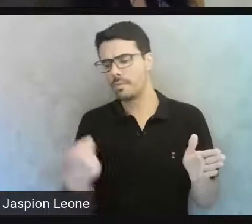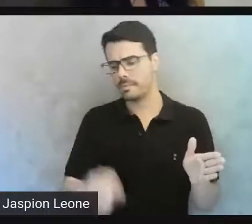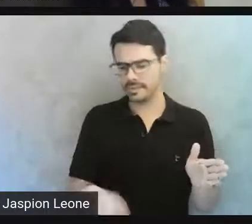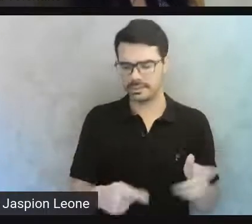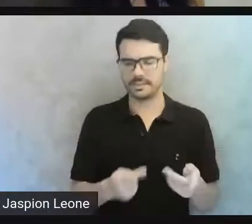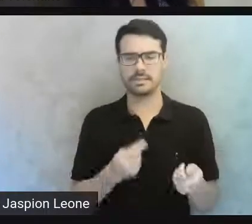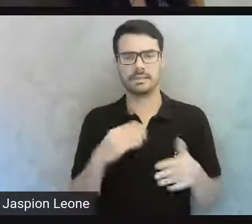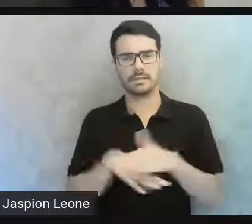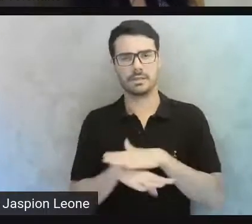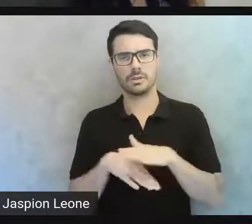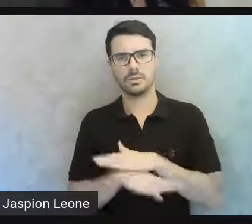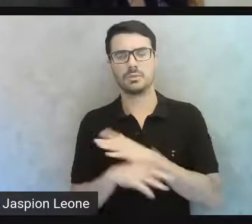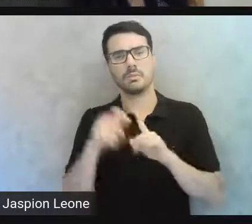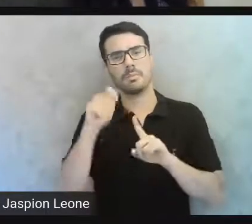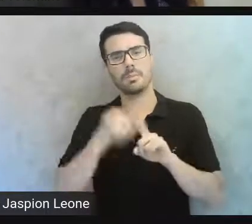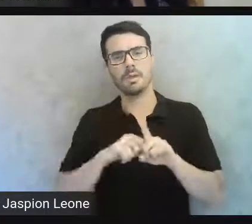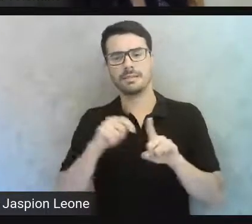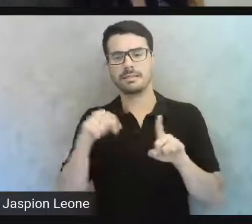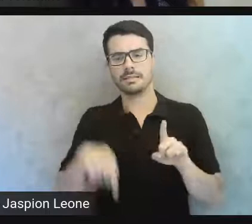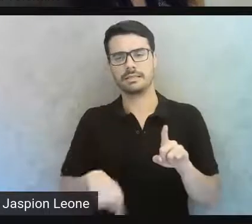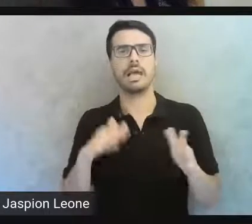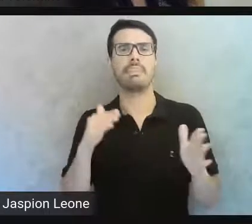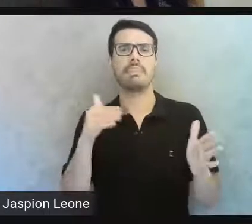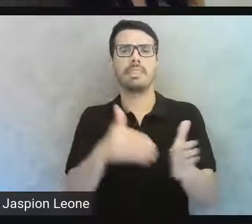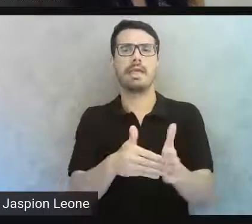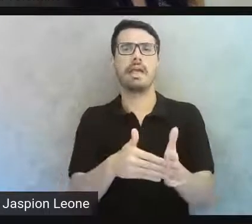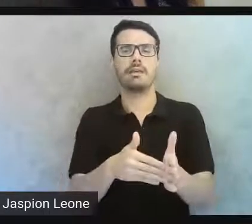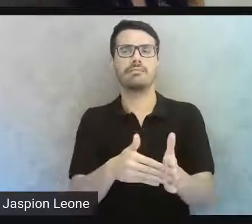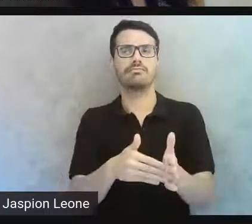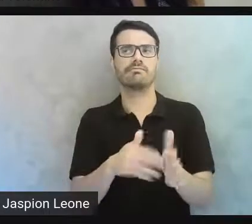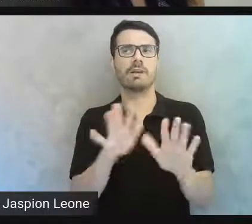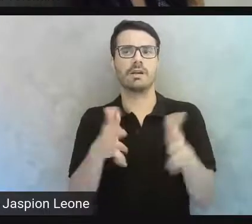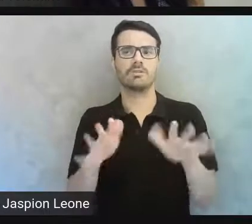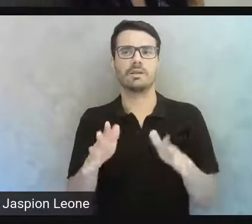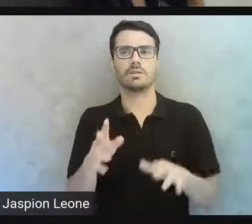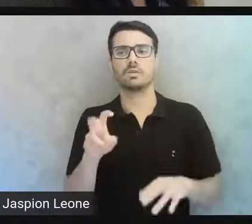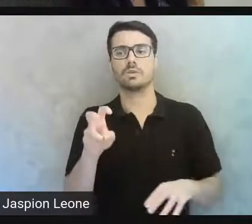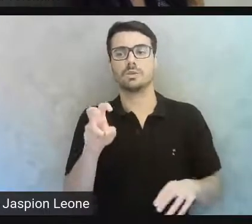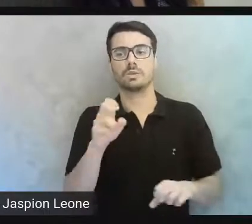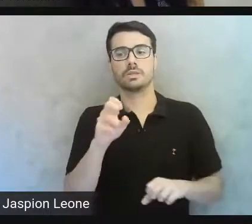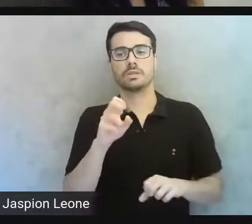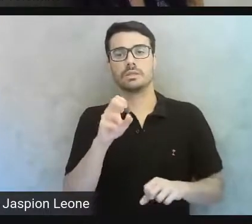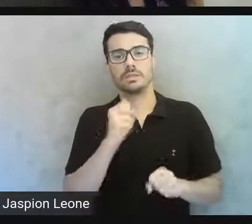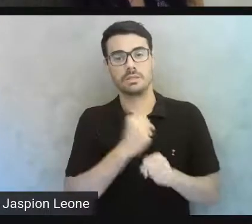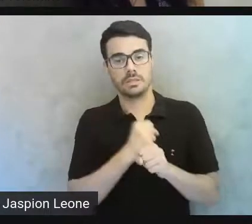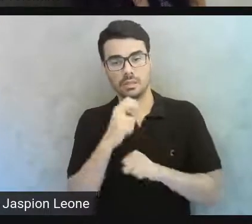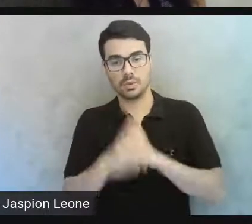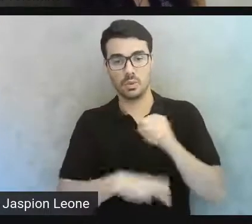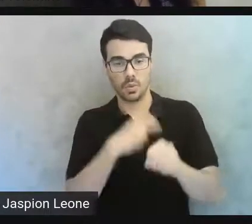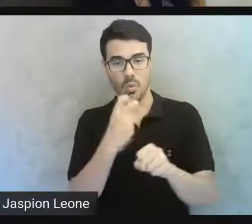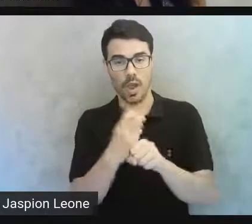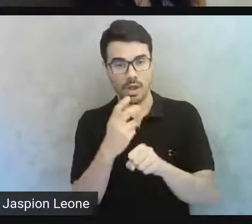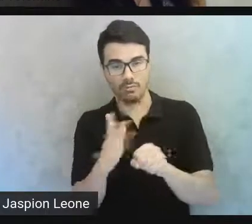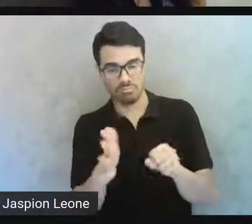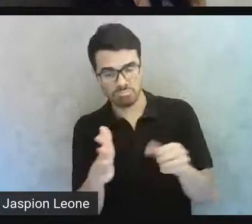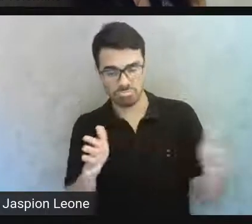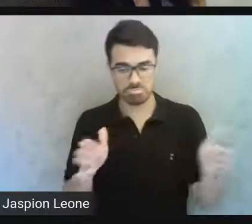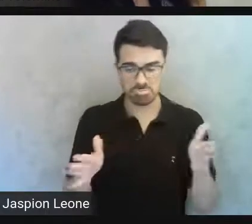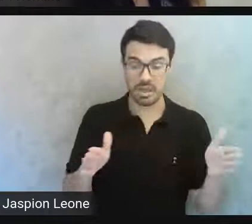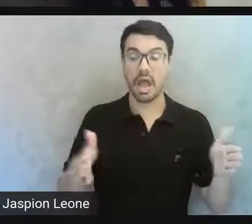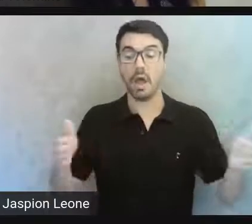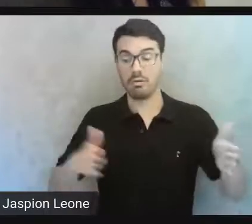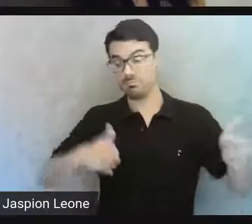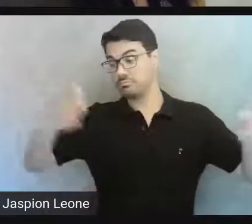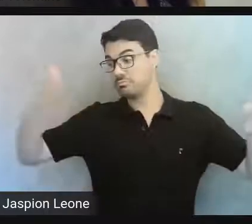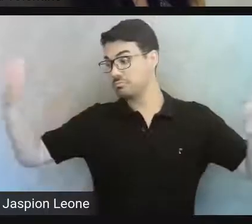economizar por mês, né, daqui até 5 anos, para que a gente consiga realizar de fato esses objetivos. E olhando para um prazo maior, um prazo acima